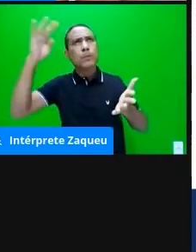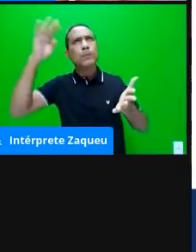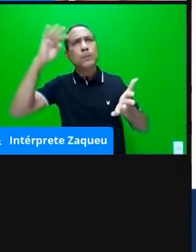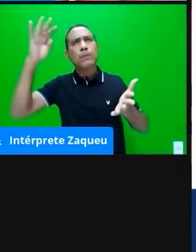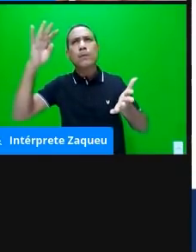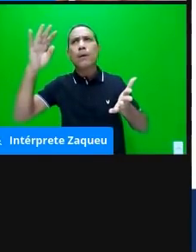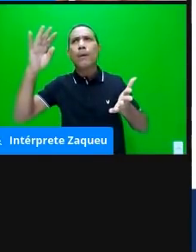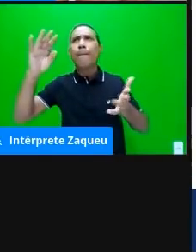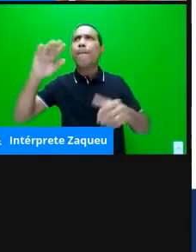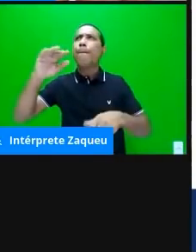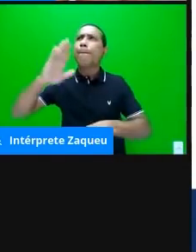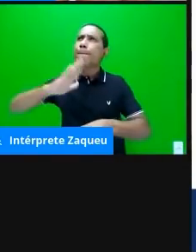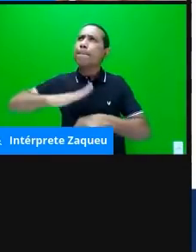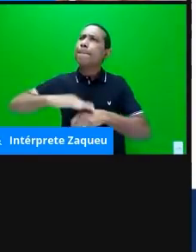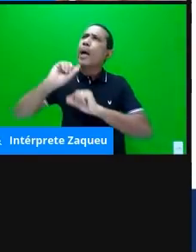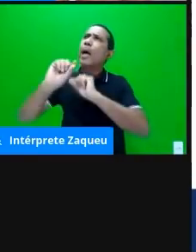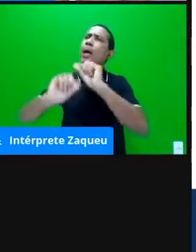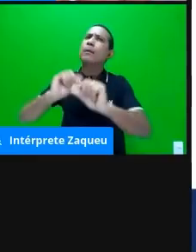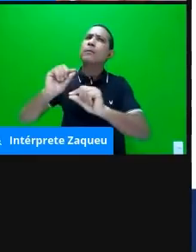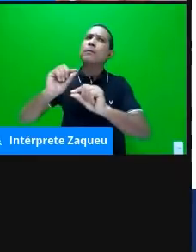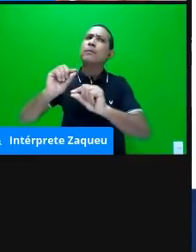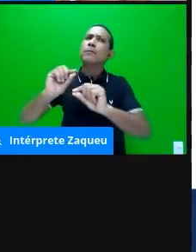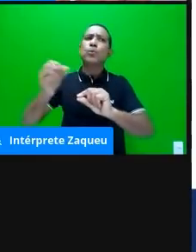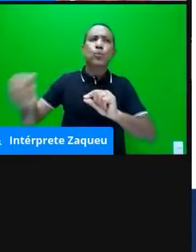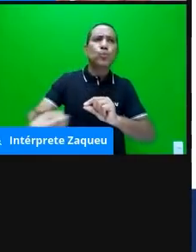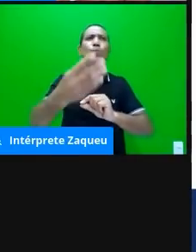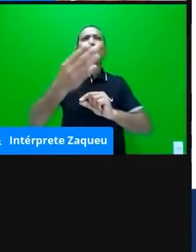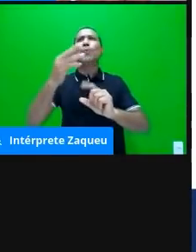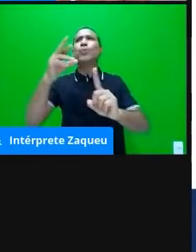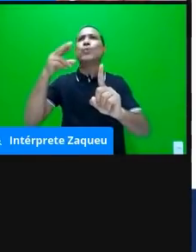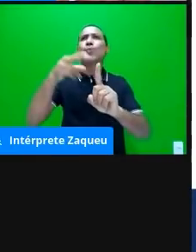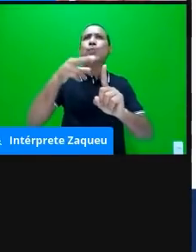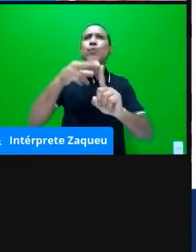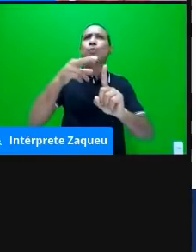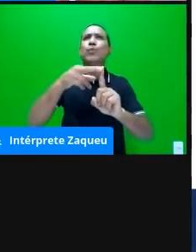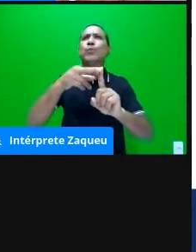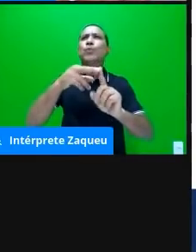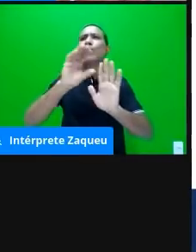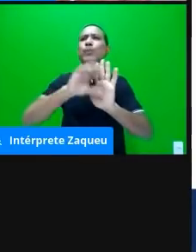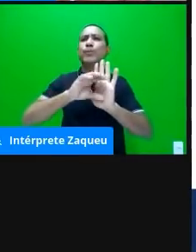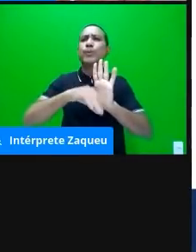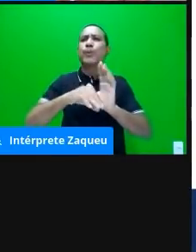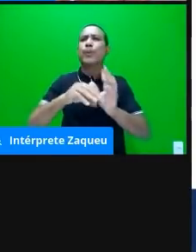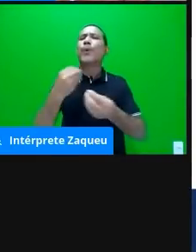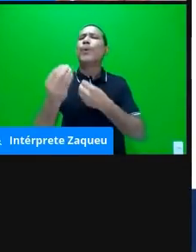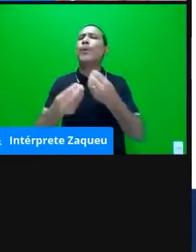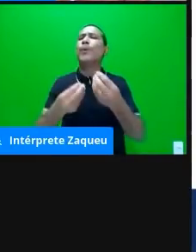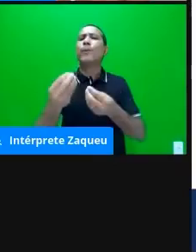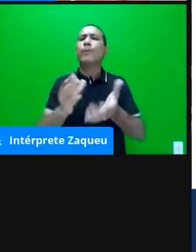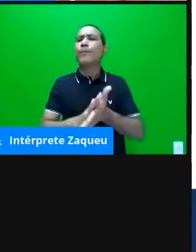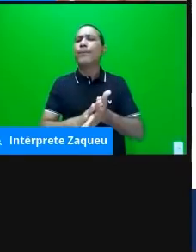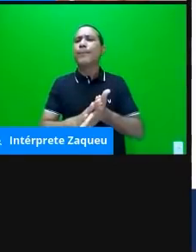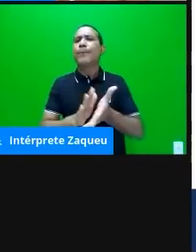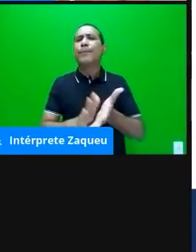pouco mais sobre esse nosso novo referencial curricular. Como vamos garantir a